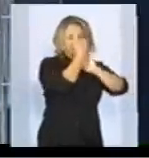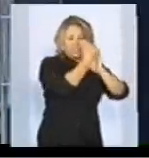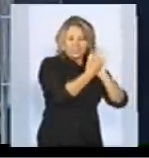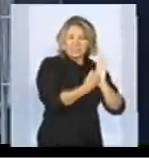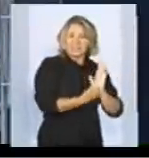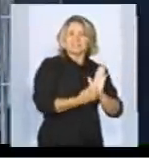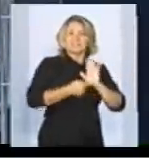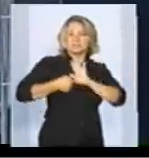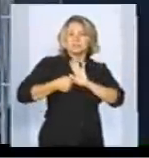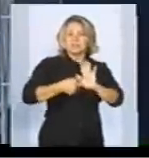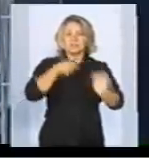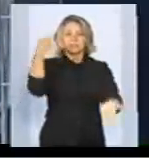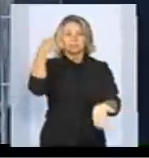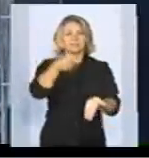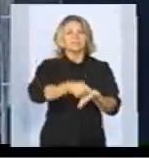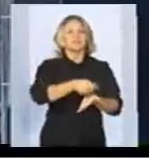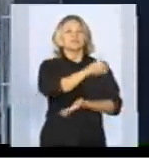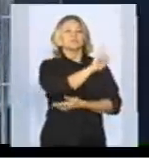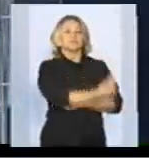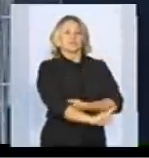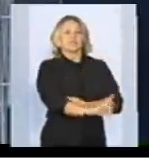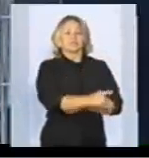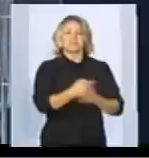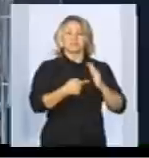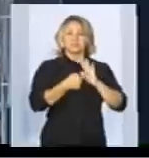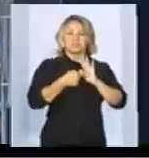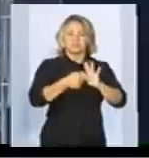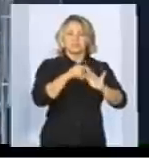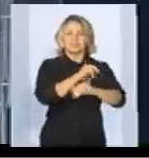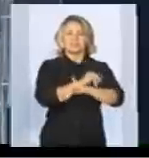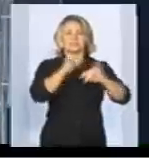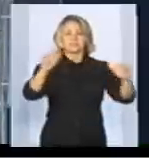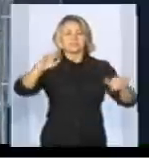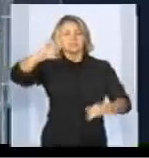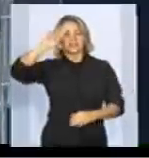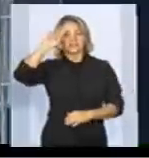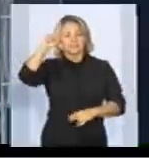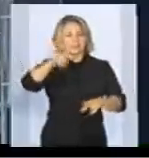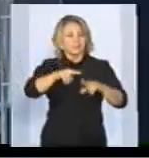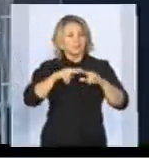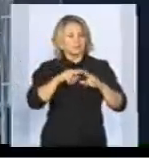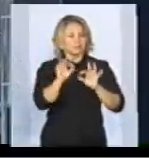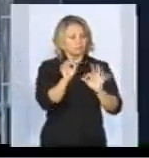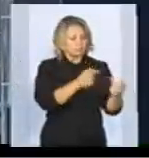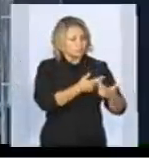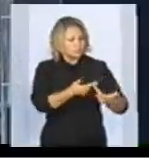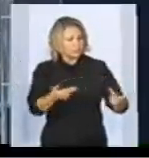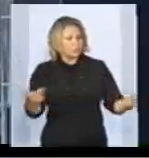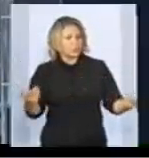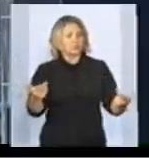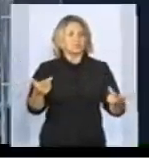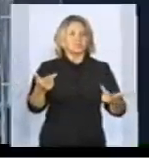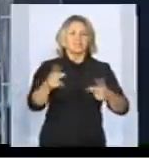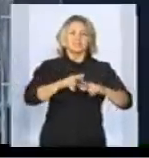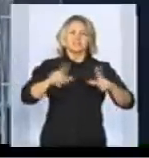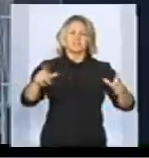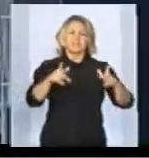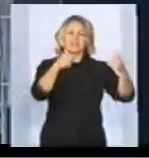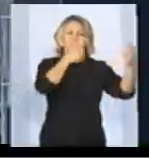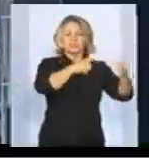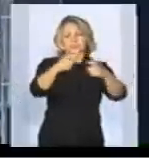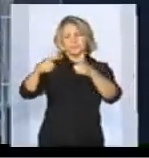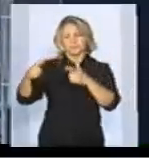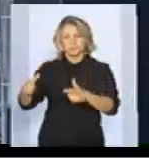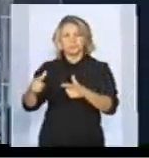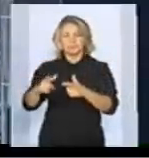positivem o direito de procurar receber e transmitir informações e ideias por quaisquer meios Independent de fronteiras e plataformas é